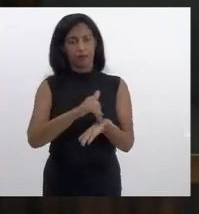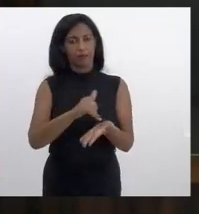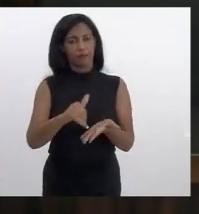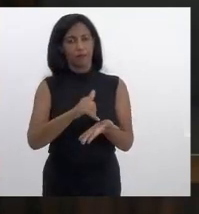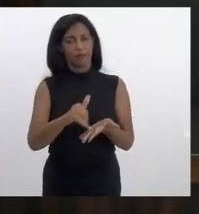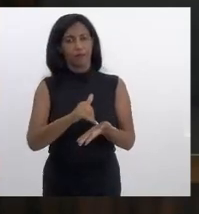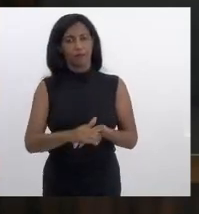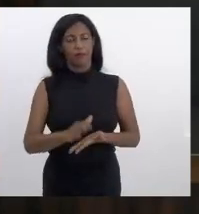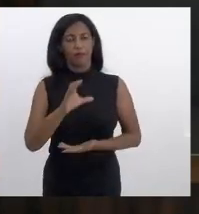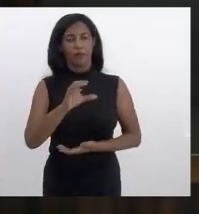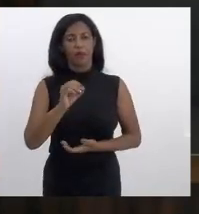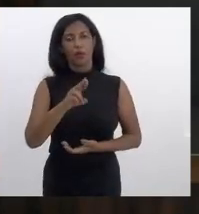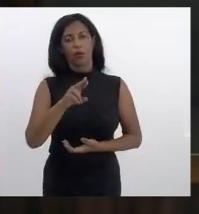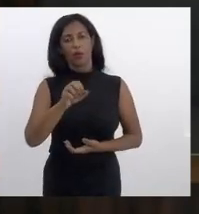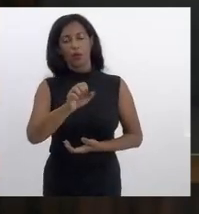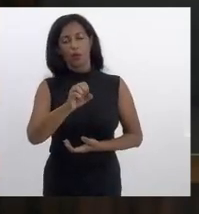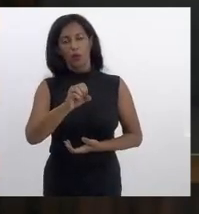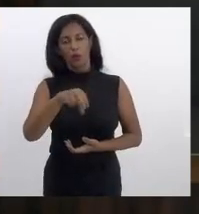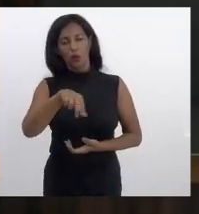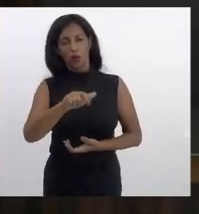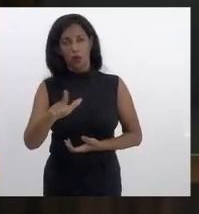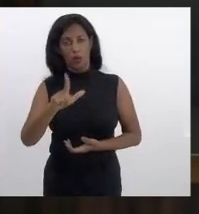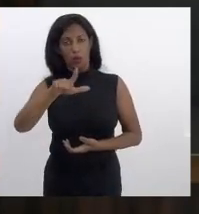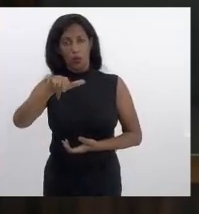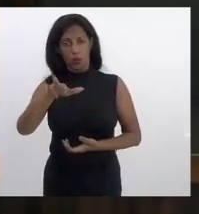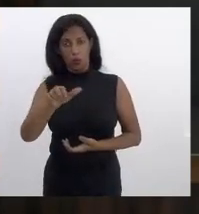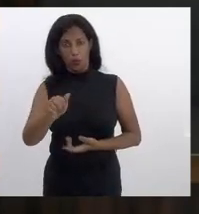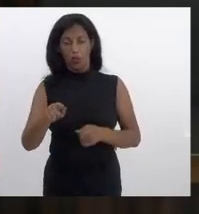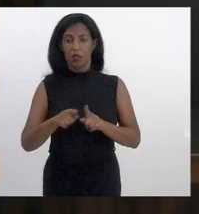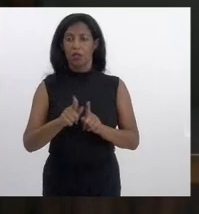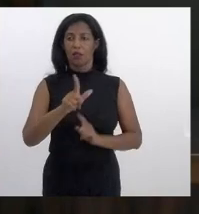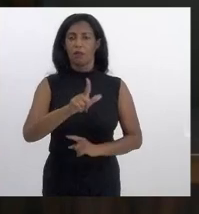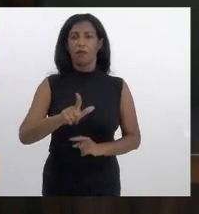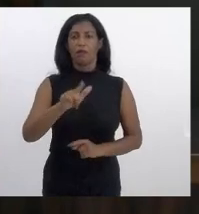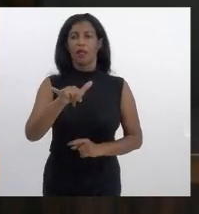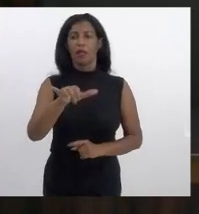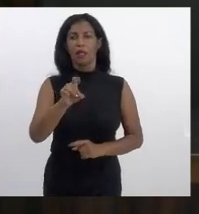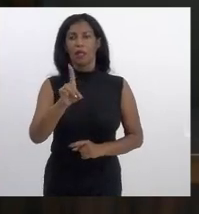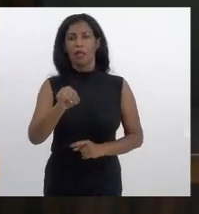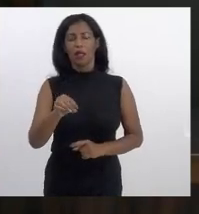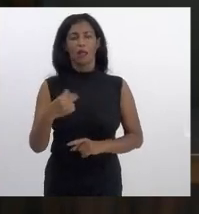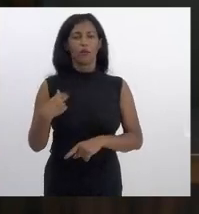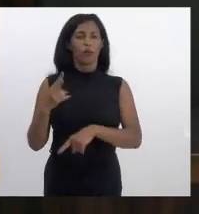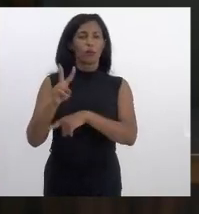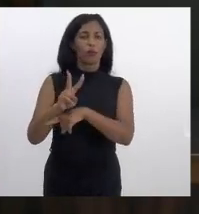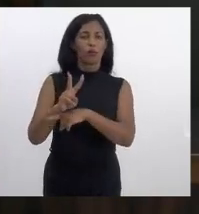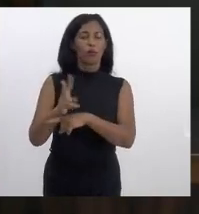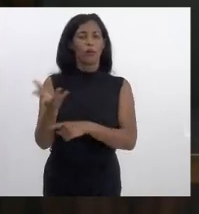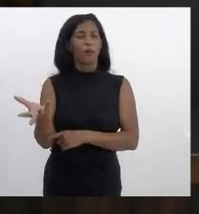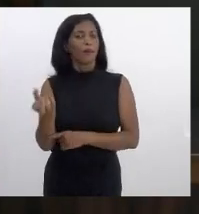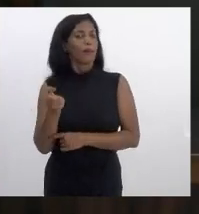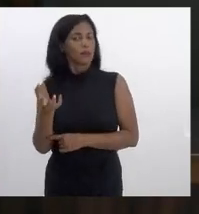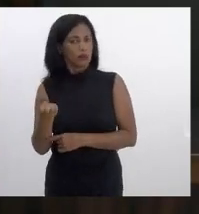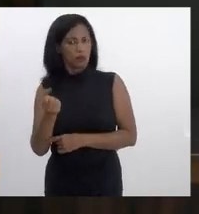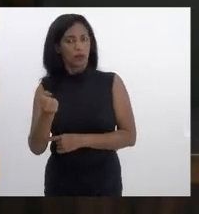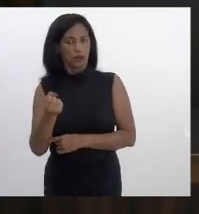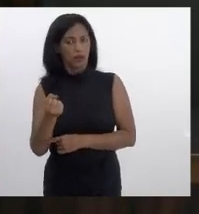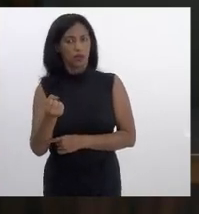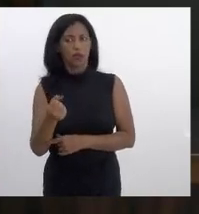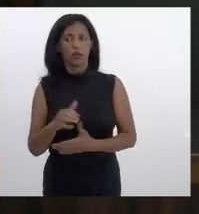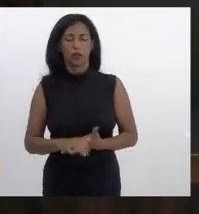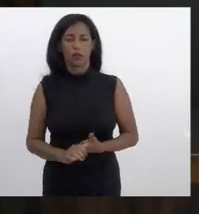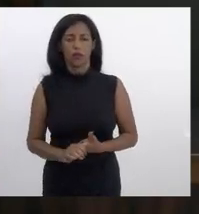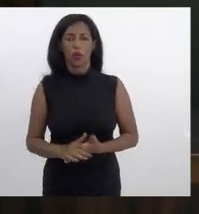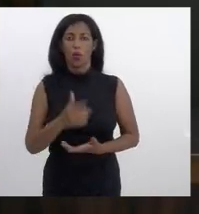secretário o Coronel Luiz Henrique o Coronel Leandro porque eu defendi a questão dos pensionistas das